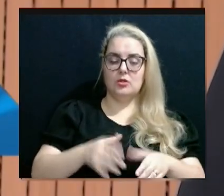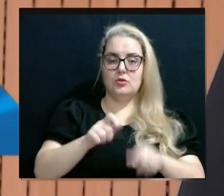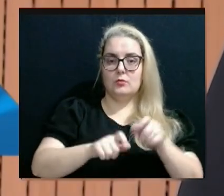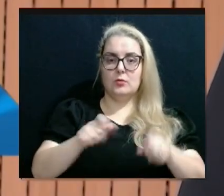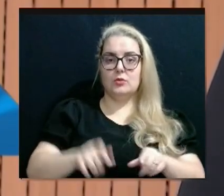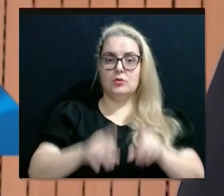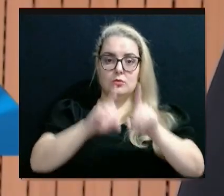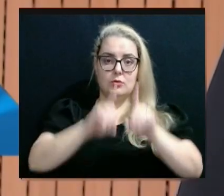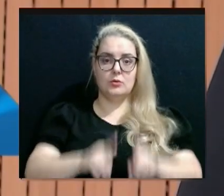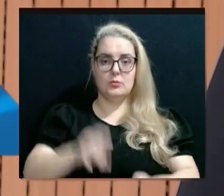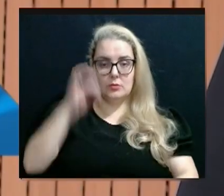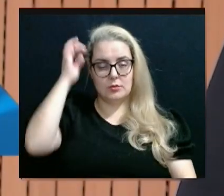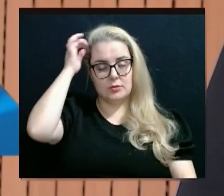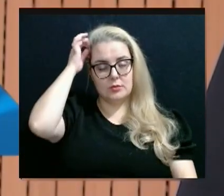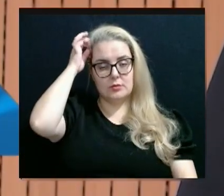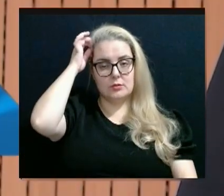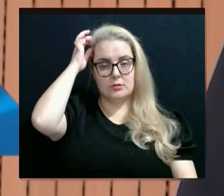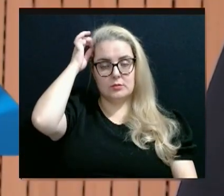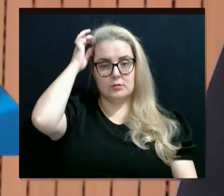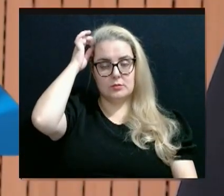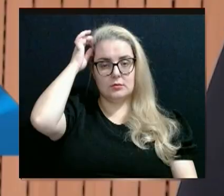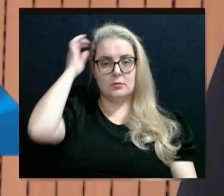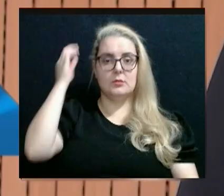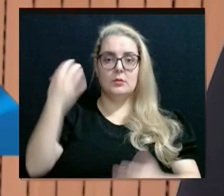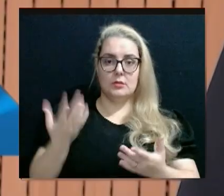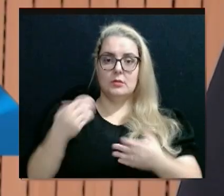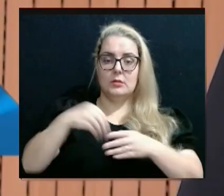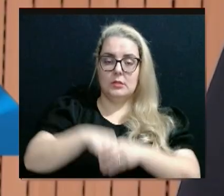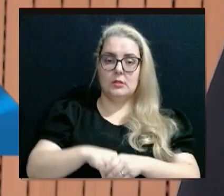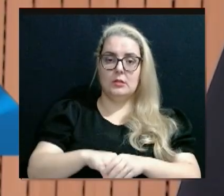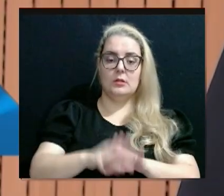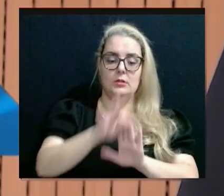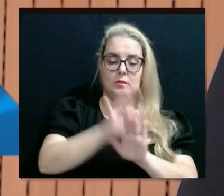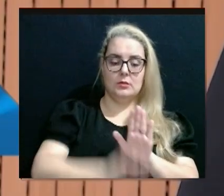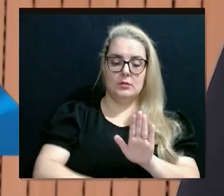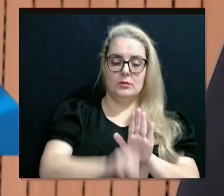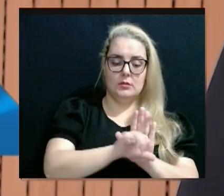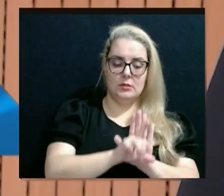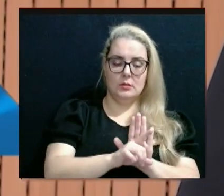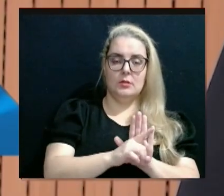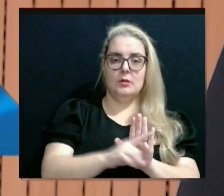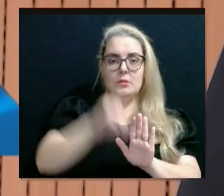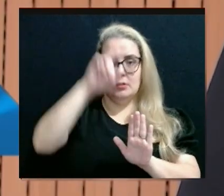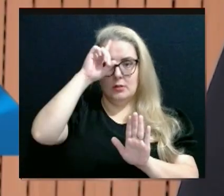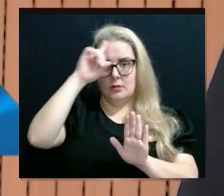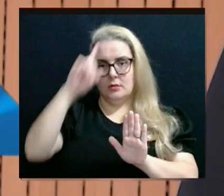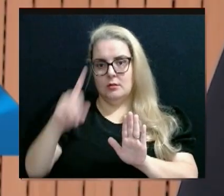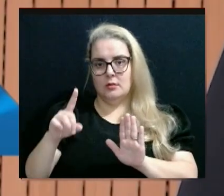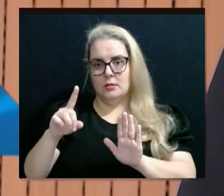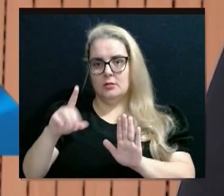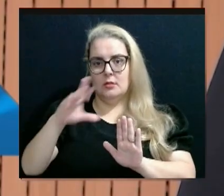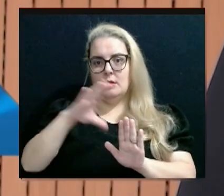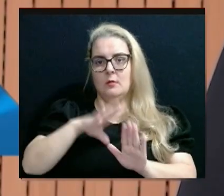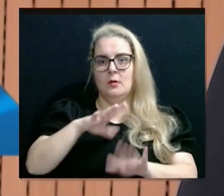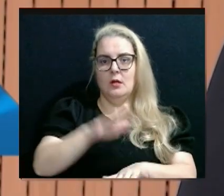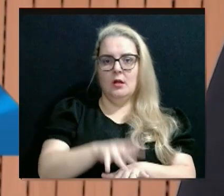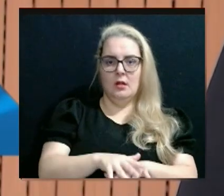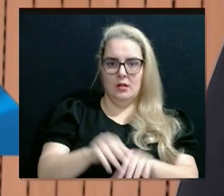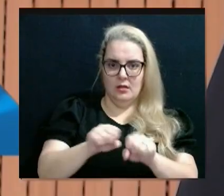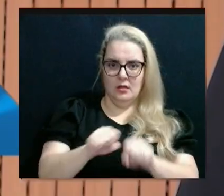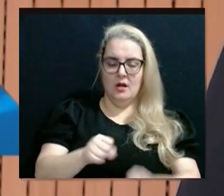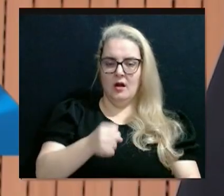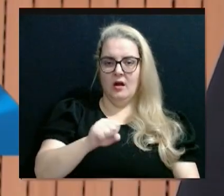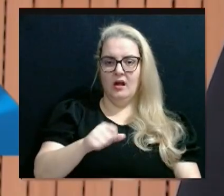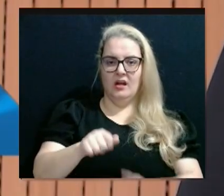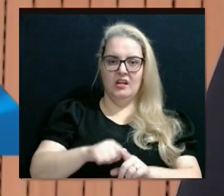Deficiência da Câmara. E está no corpo da lei que no Dia Municipal do Sistema Braille, 8 de abril,